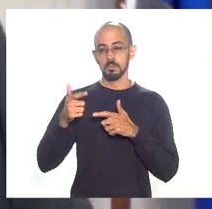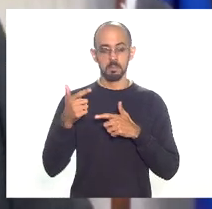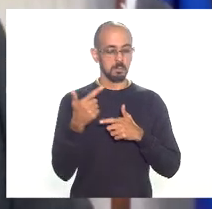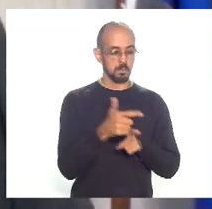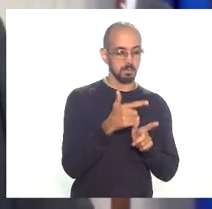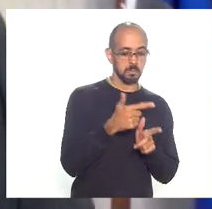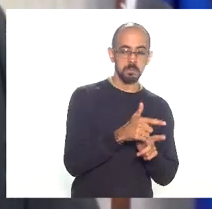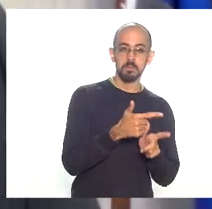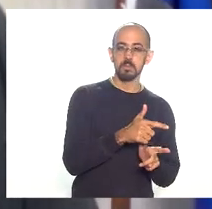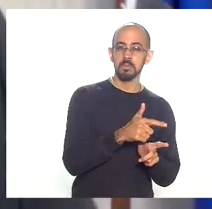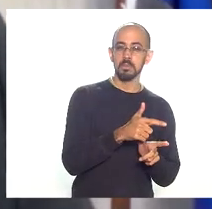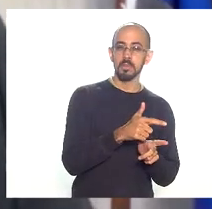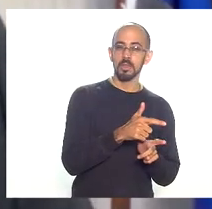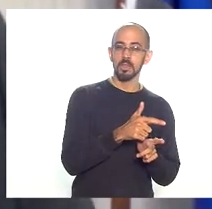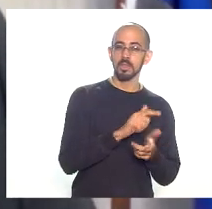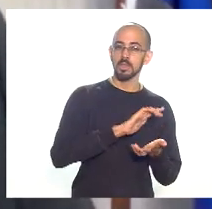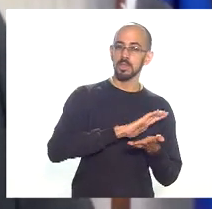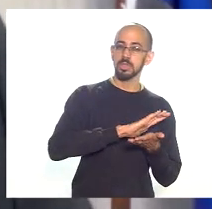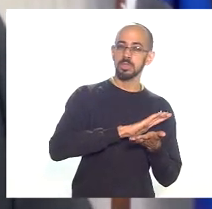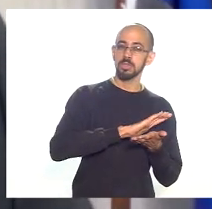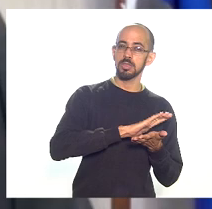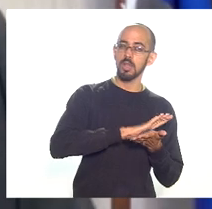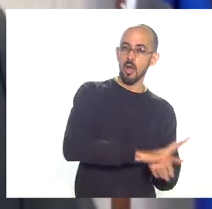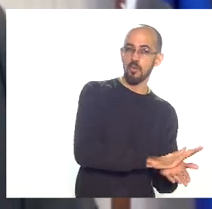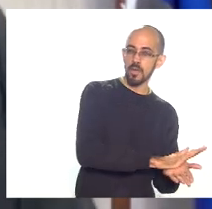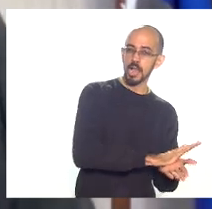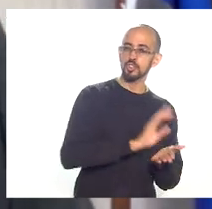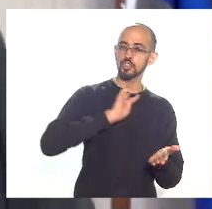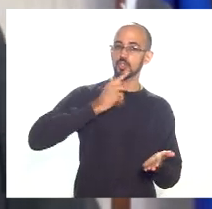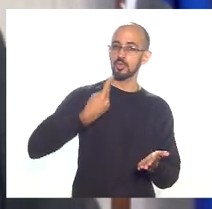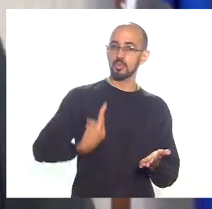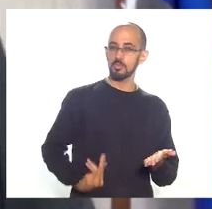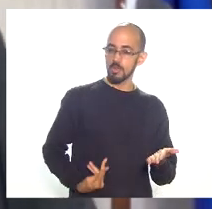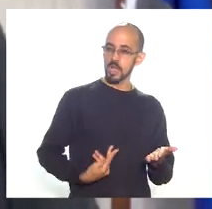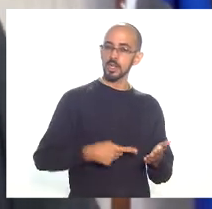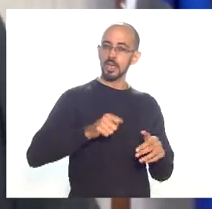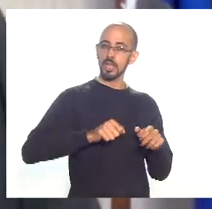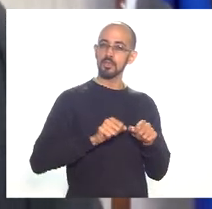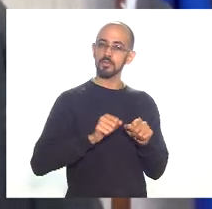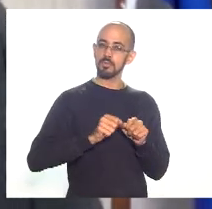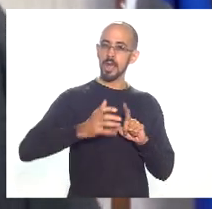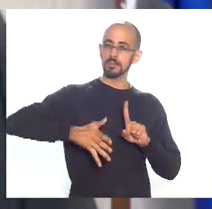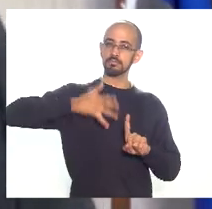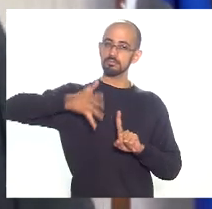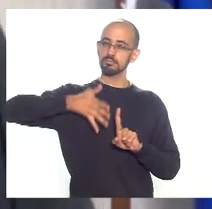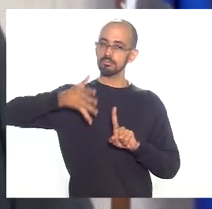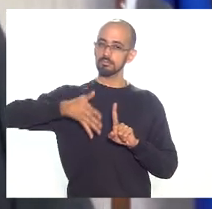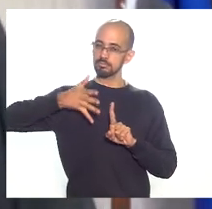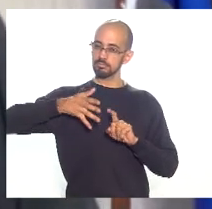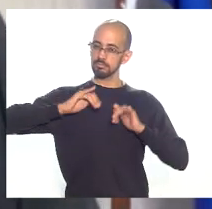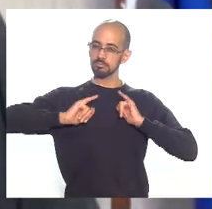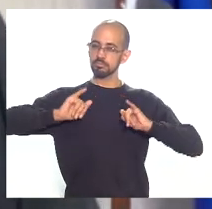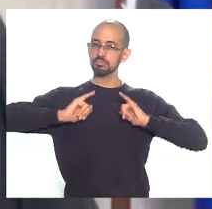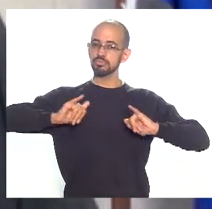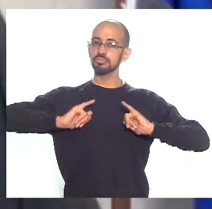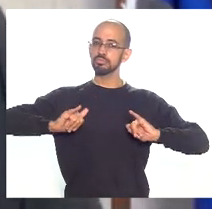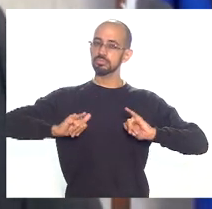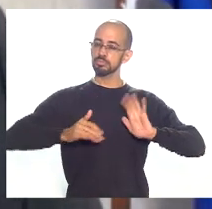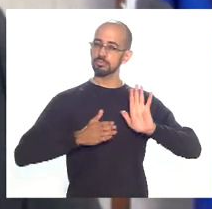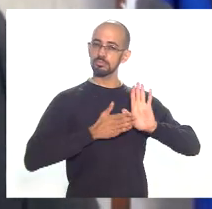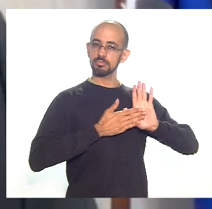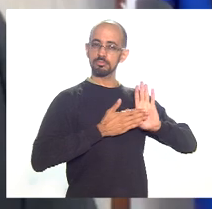na desgraça no caixão como seu palanque eleitoral o que nós assistimos aqui é